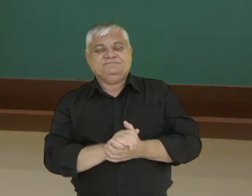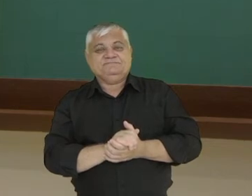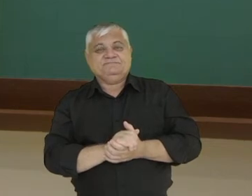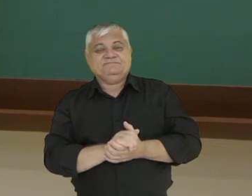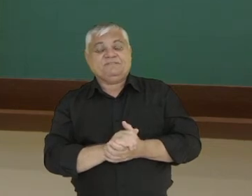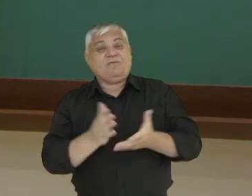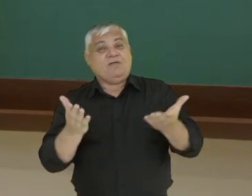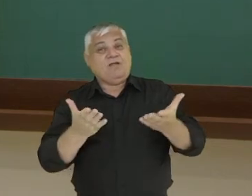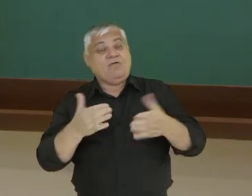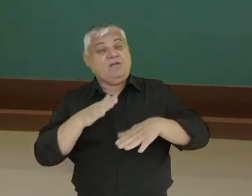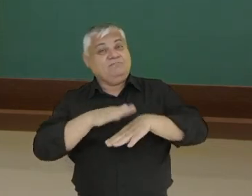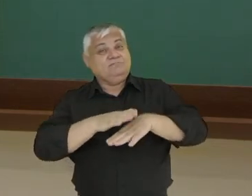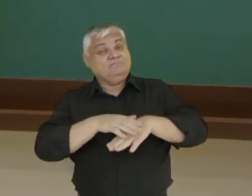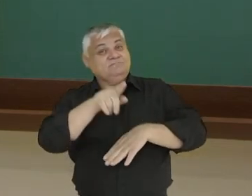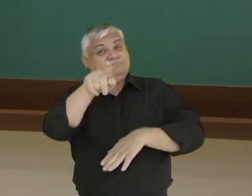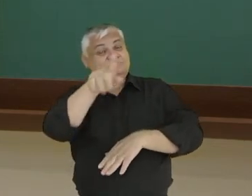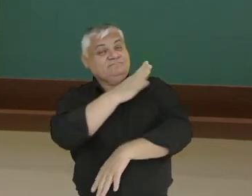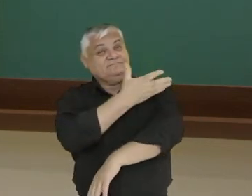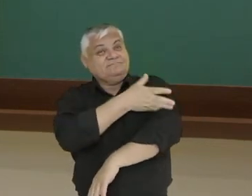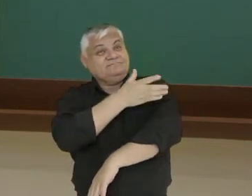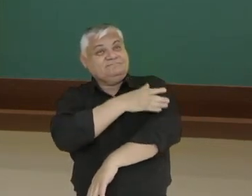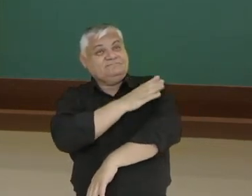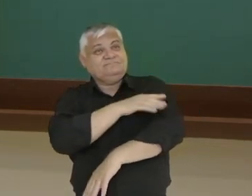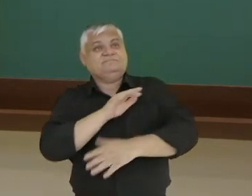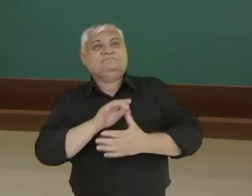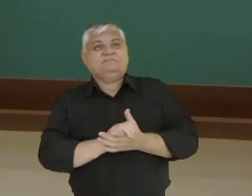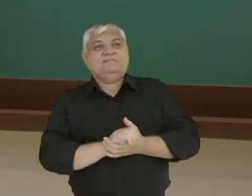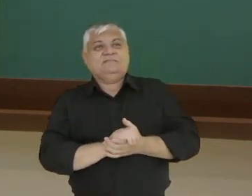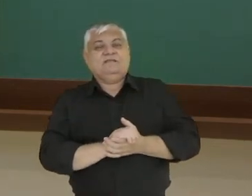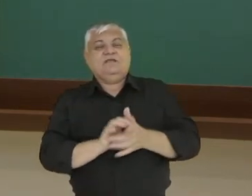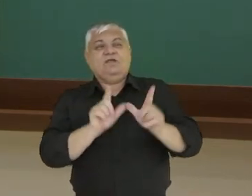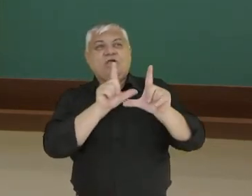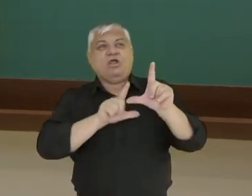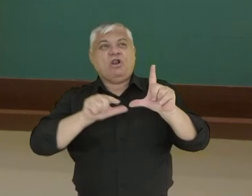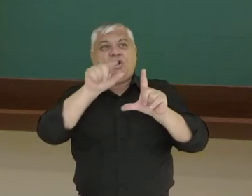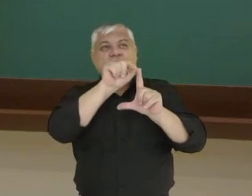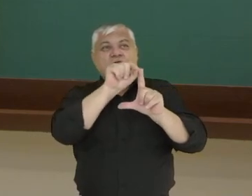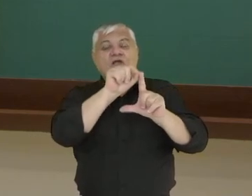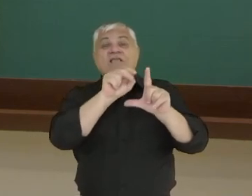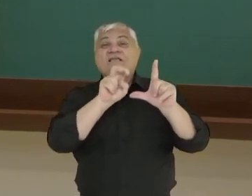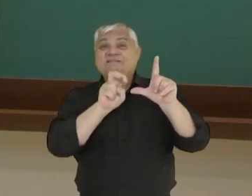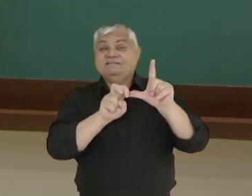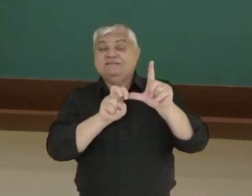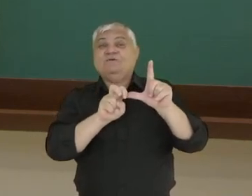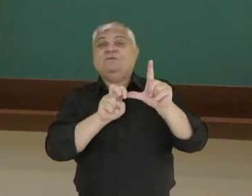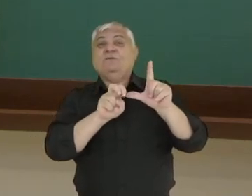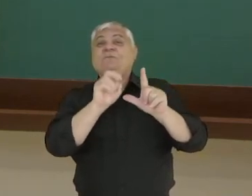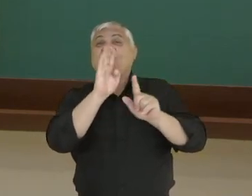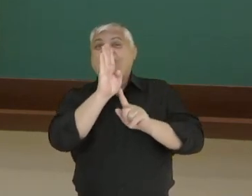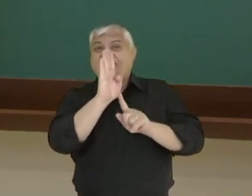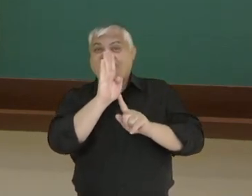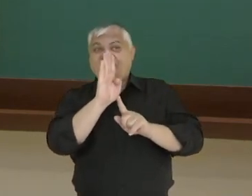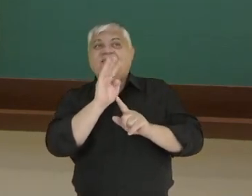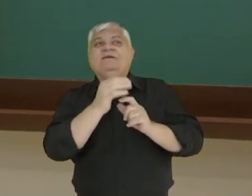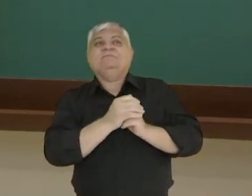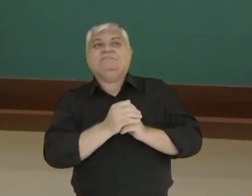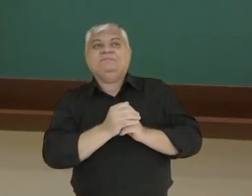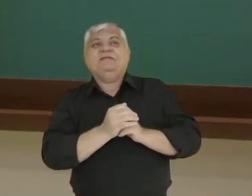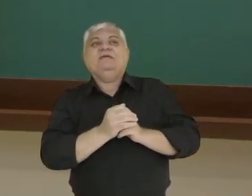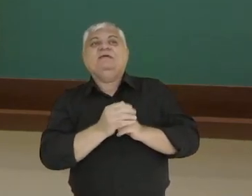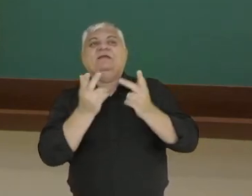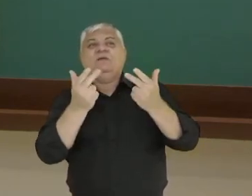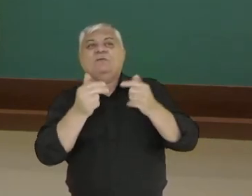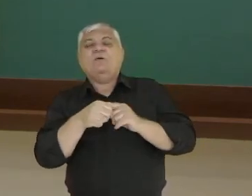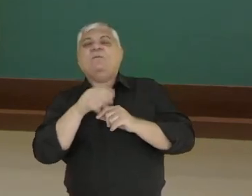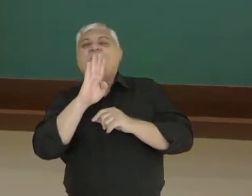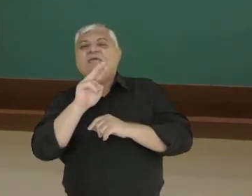Então, agora é com vocês. Dados log de A na 5, log de B, log de A igual a 5,